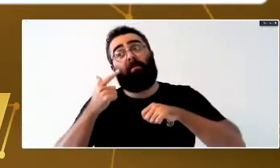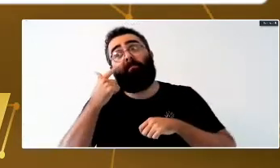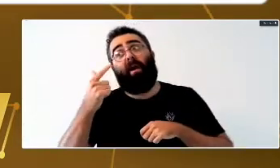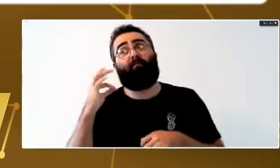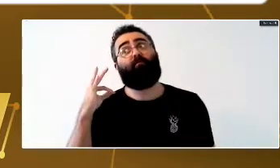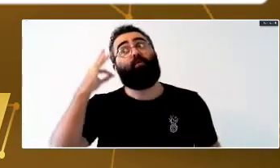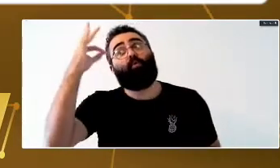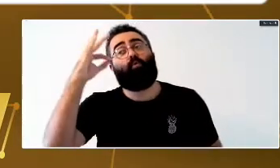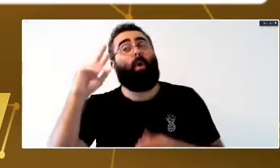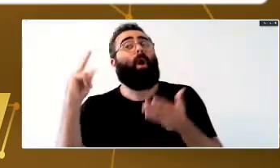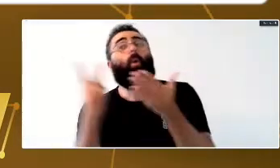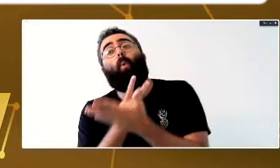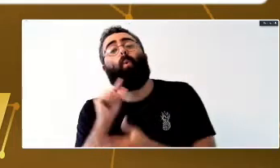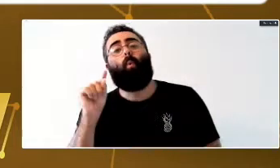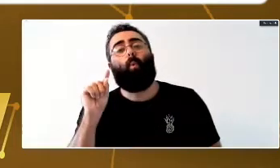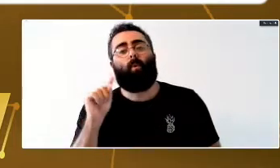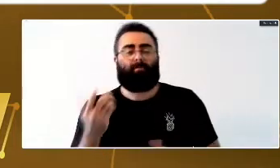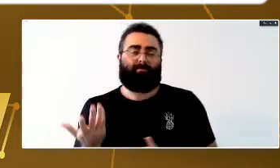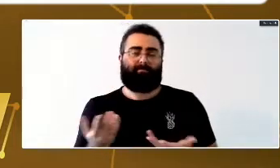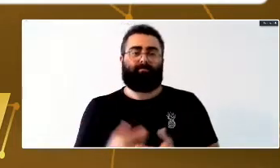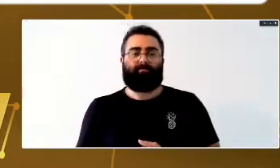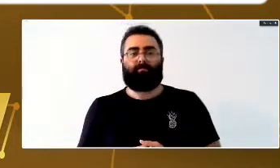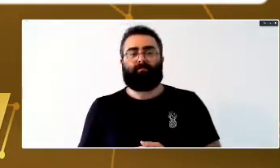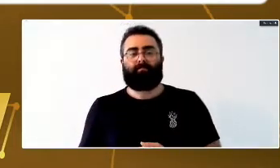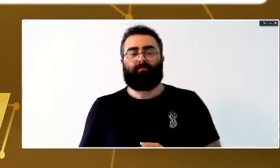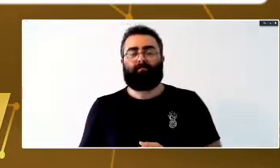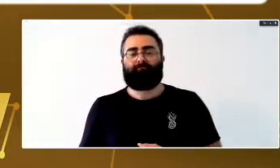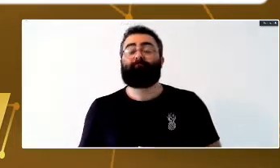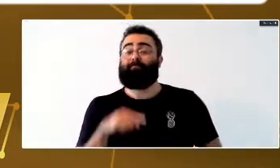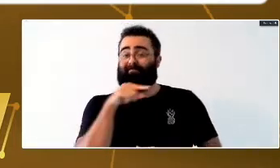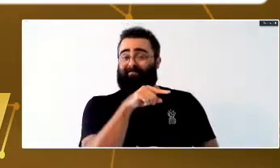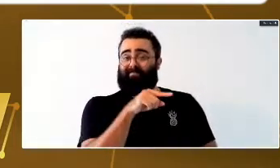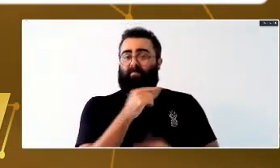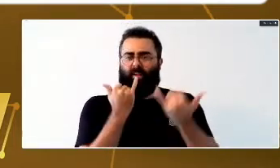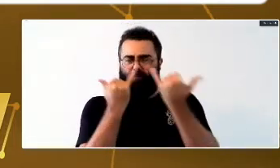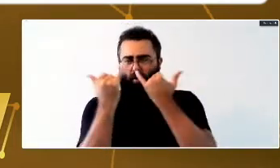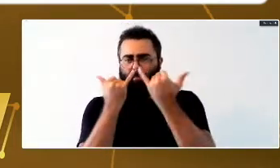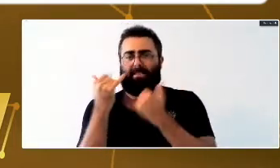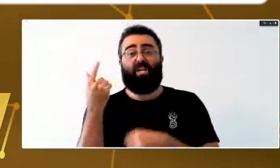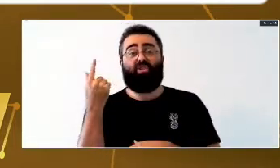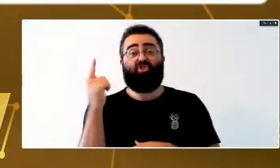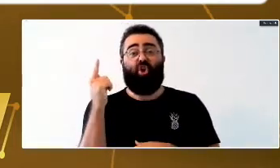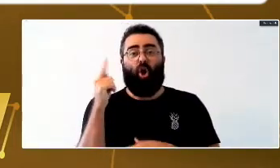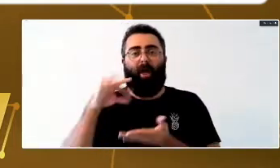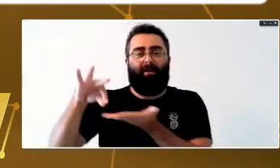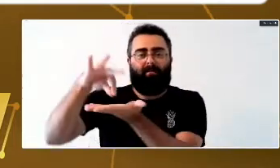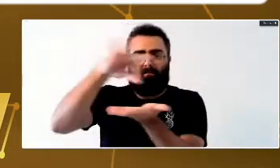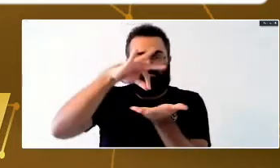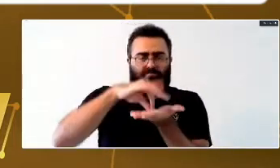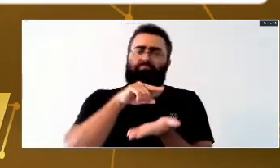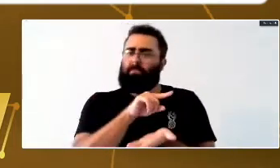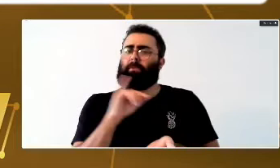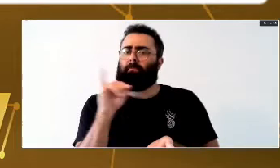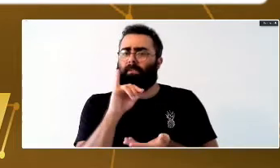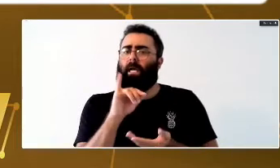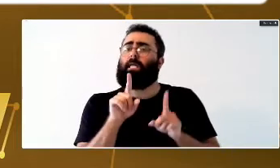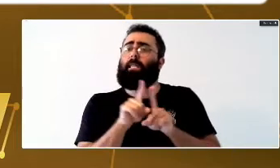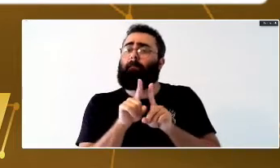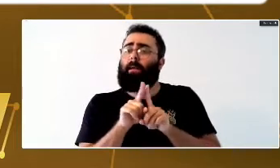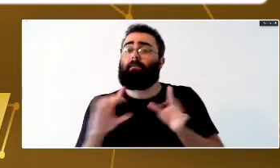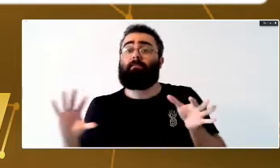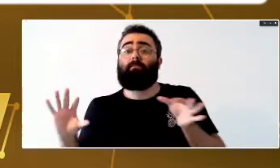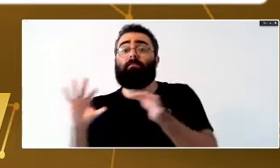Dessa forma, a informação geográfica, ela possibilita que a gente agregue junto às nossas informações de